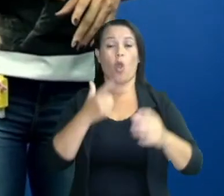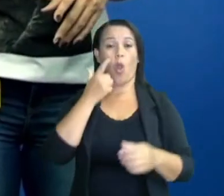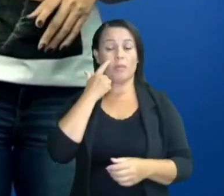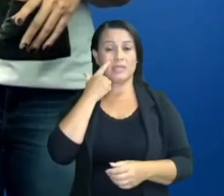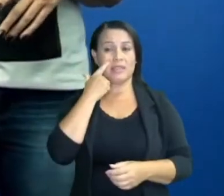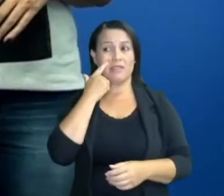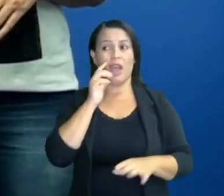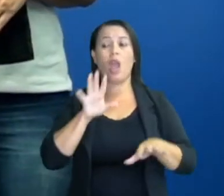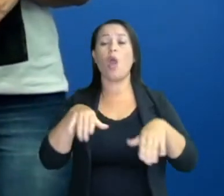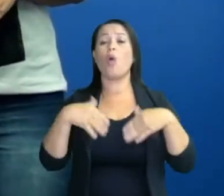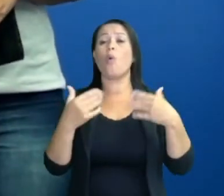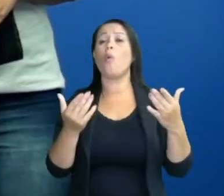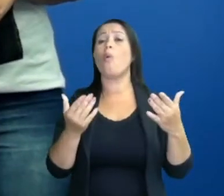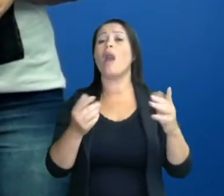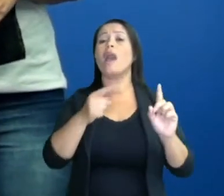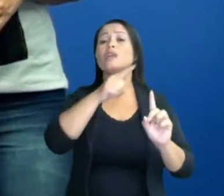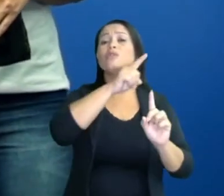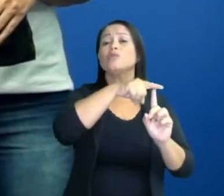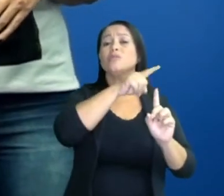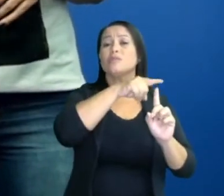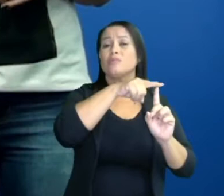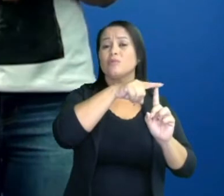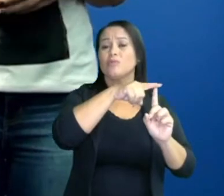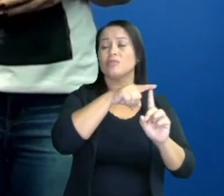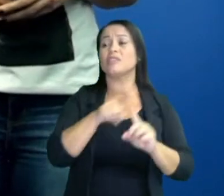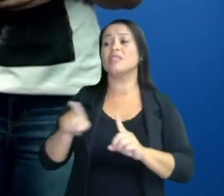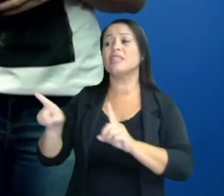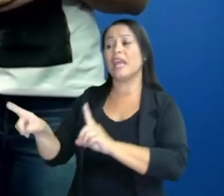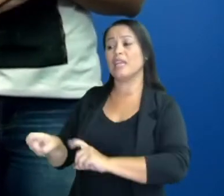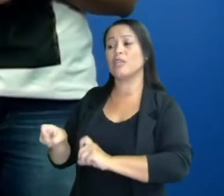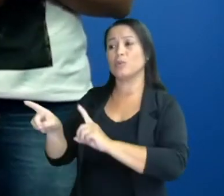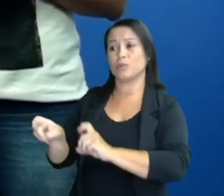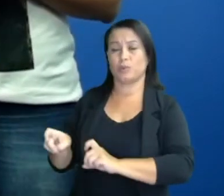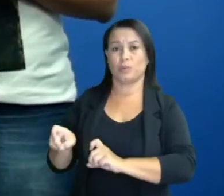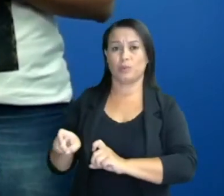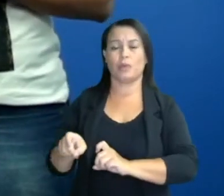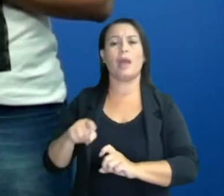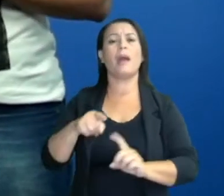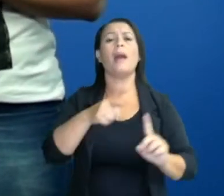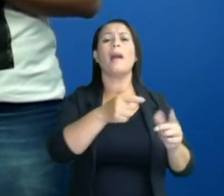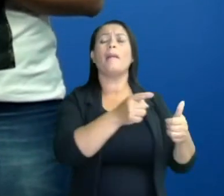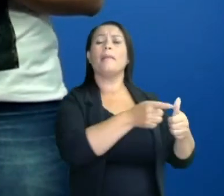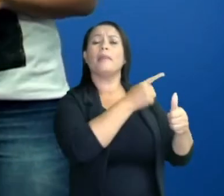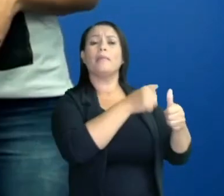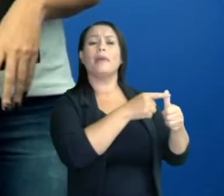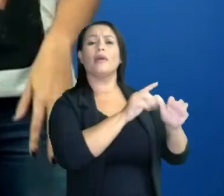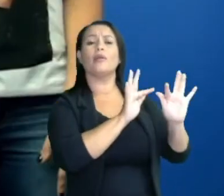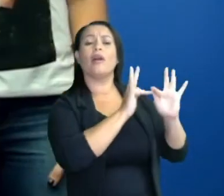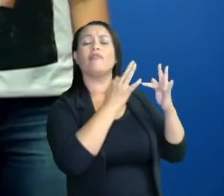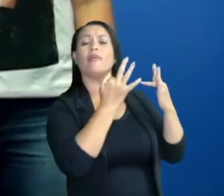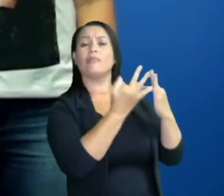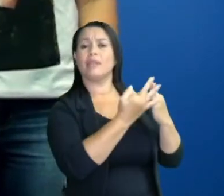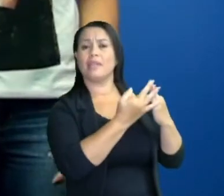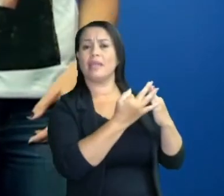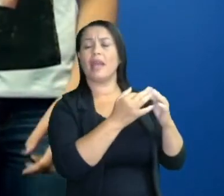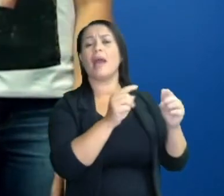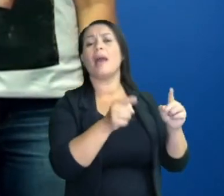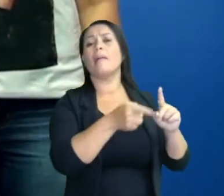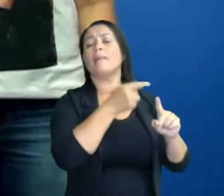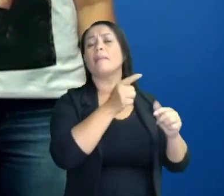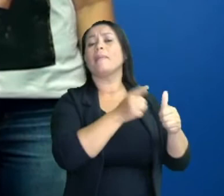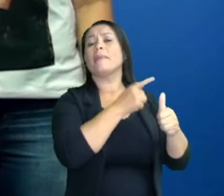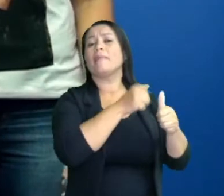quais são os tipos de agricultura existência primeiro nós vamos falar sobre Agricultura Familiar agricultura